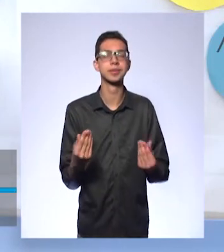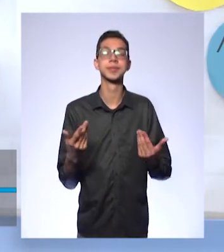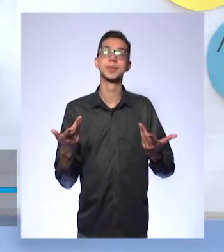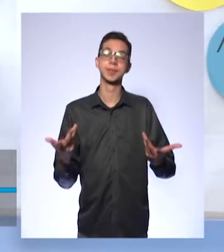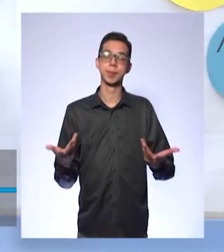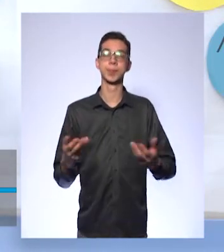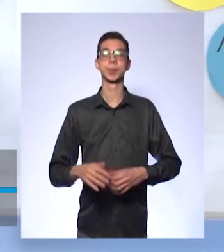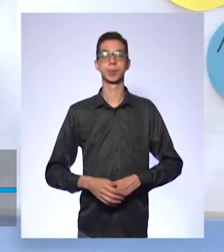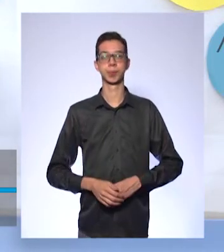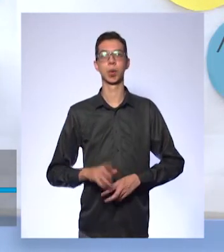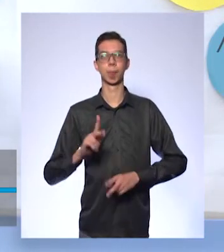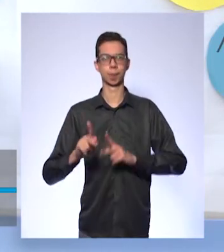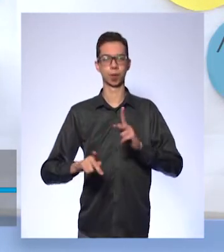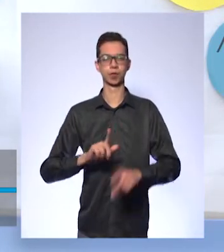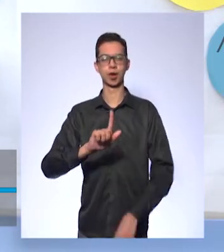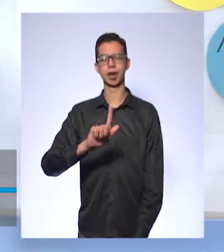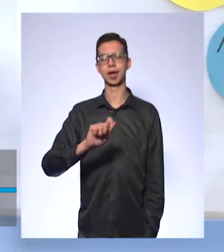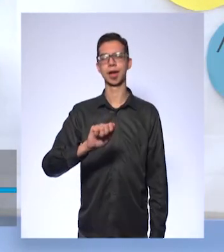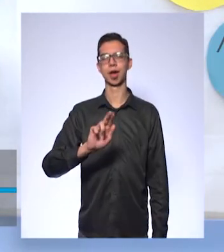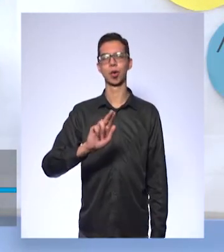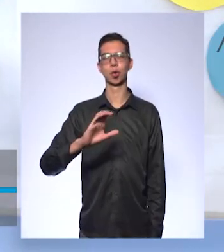né, os